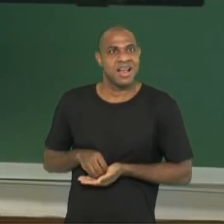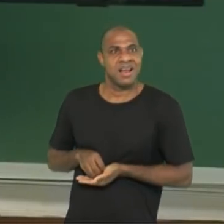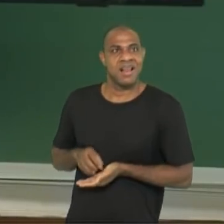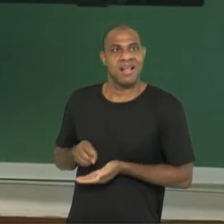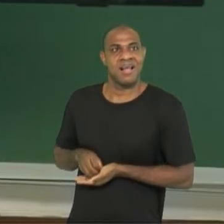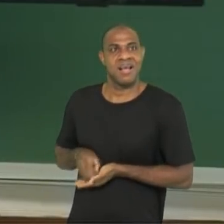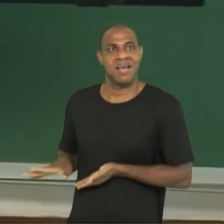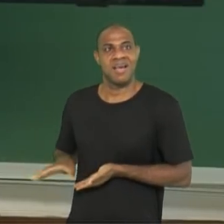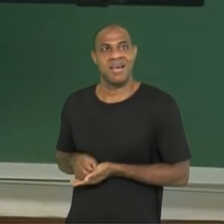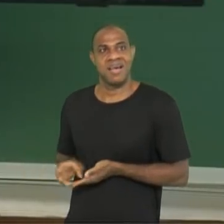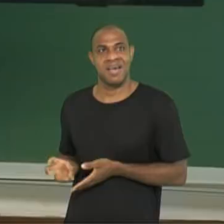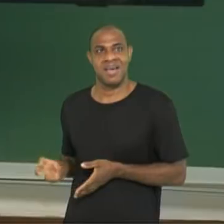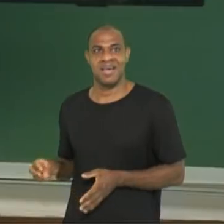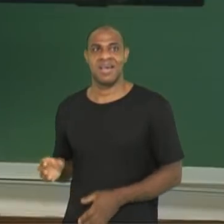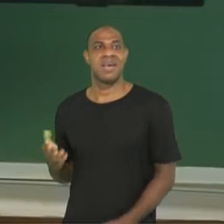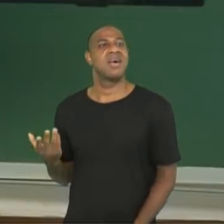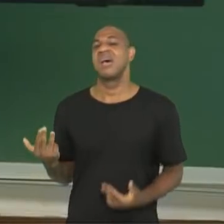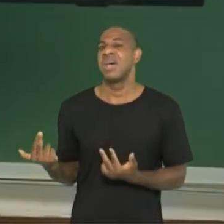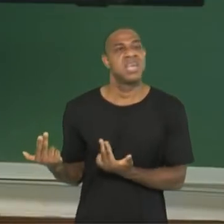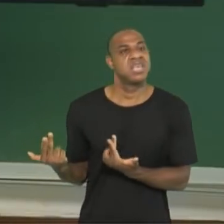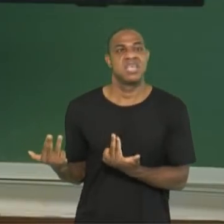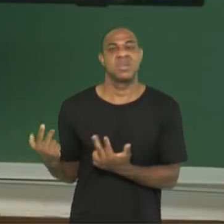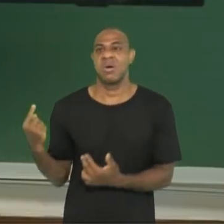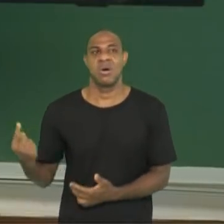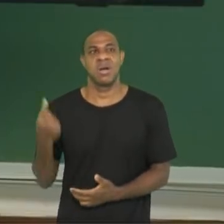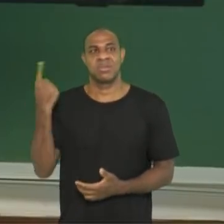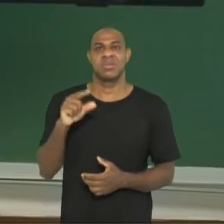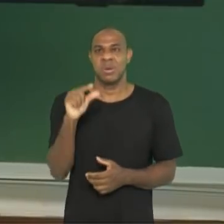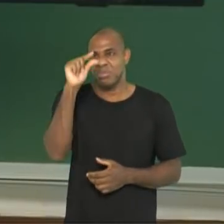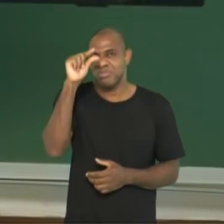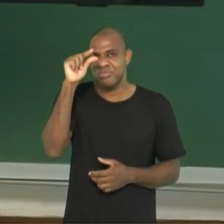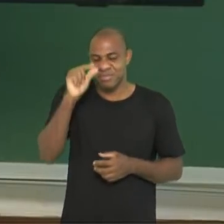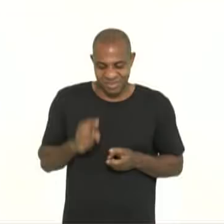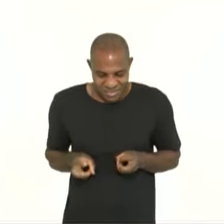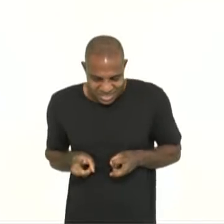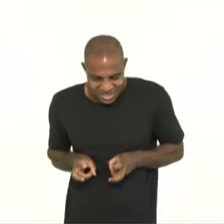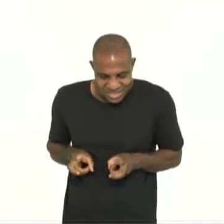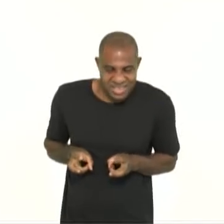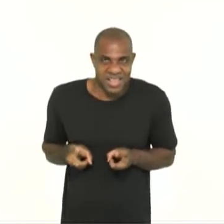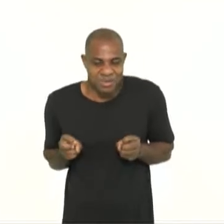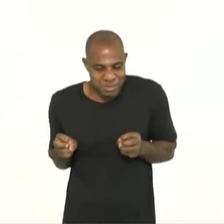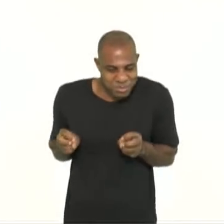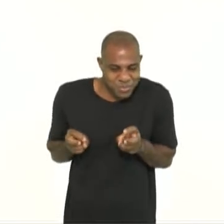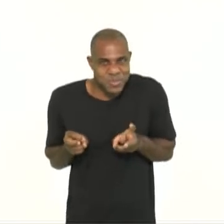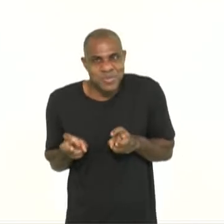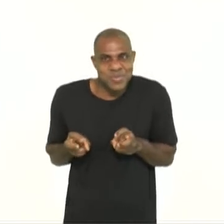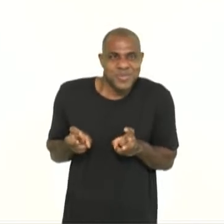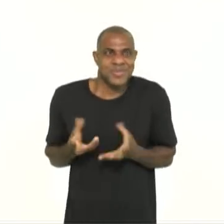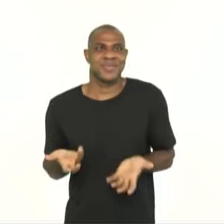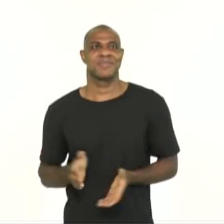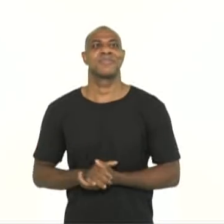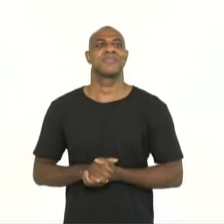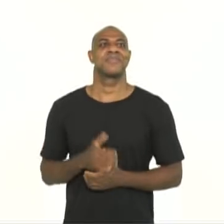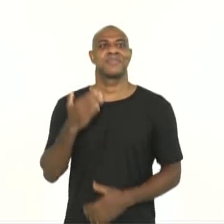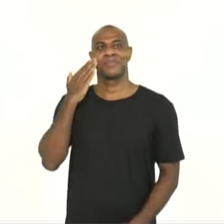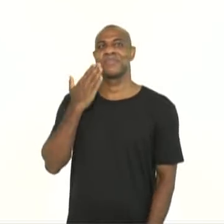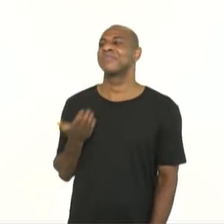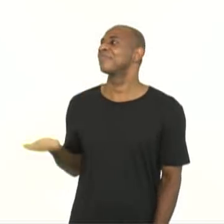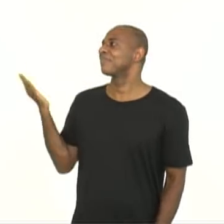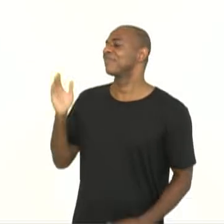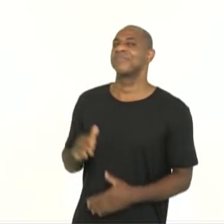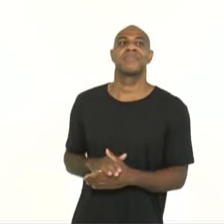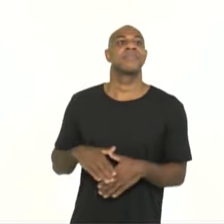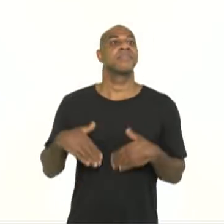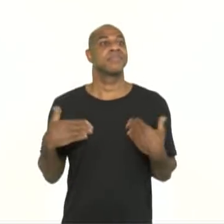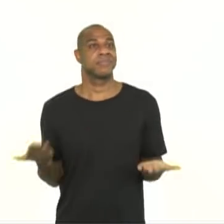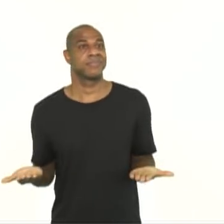são semelhantes aos adultos. Então, são mini caranguejinhos que saem desses ovinhos que estão na barriga da fêmea. Na maioria